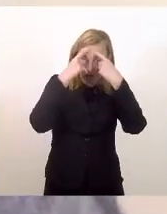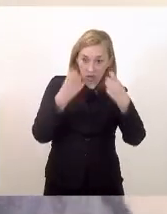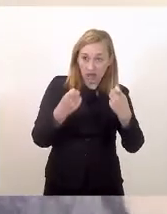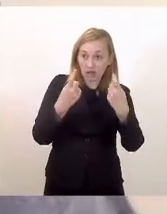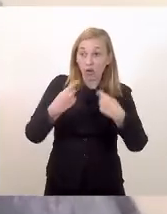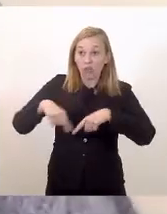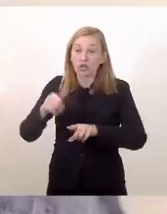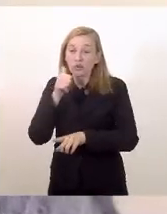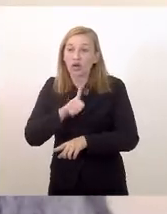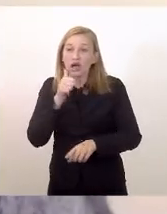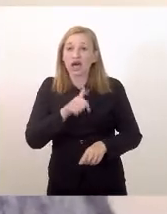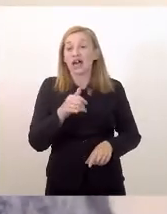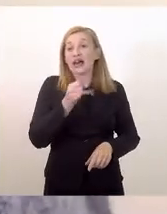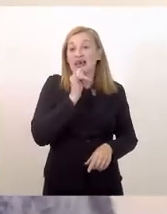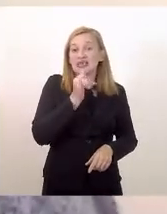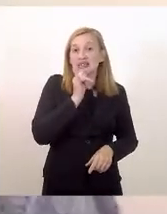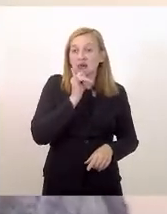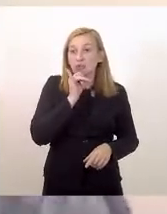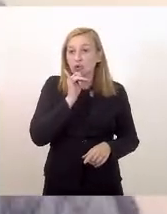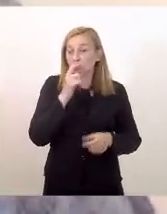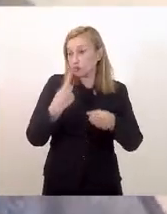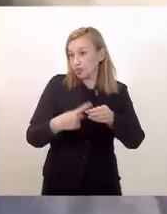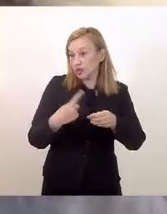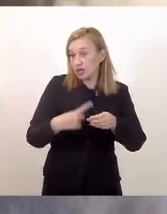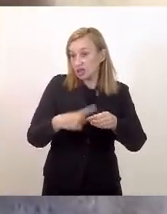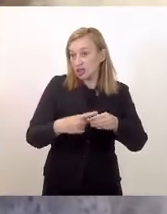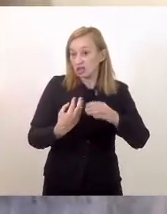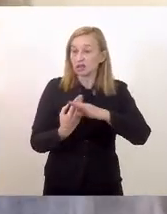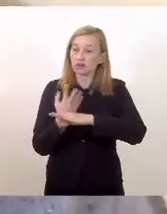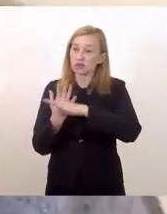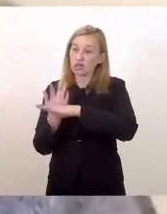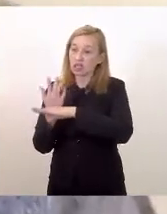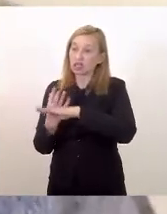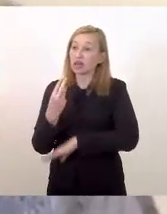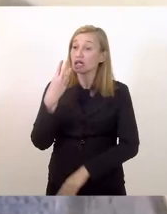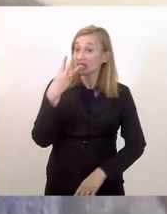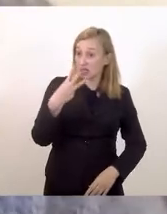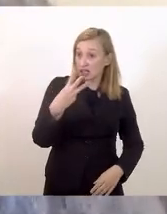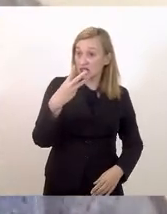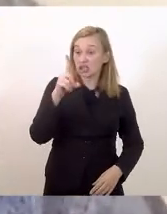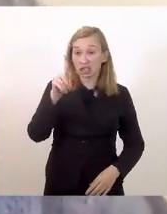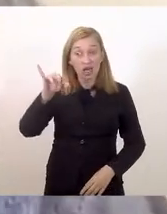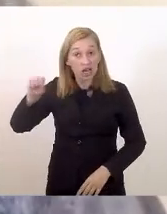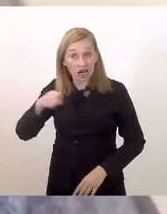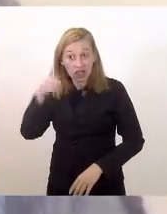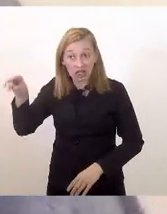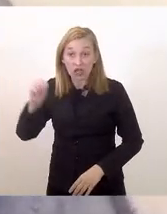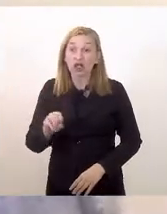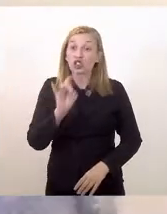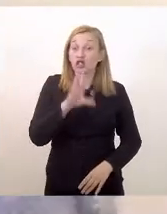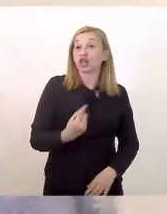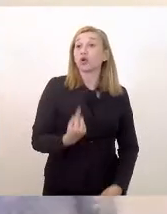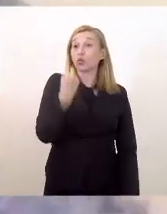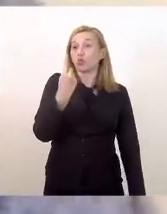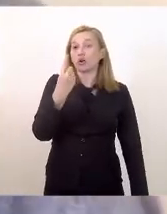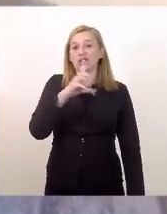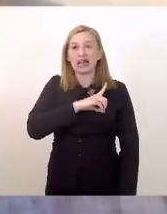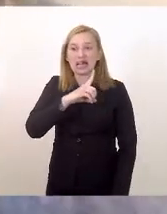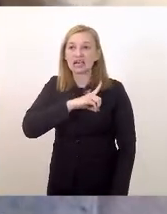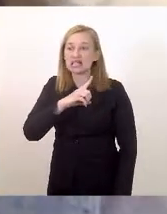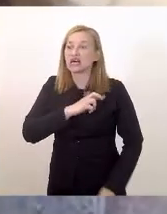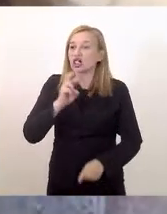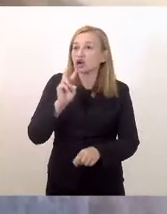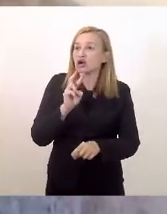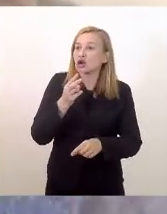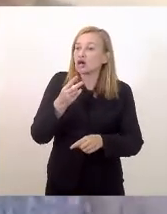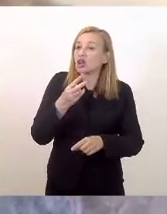de Caxias, pelo tamanho da sua população, deveria haver 3 DEANs. E, no entanto, há apenas uma DEAN funcionando no município, que